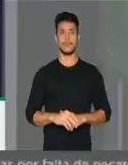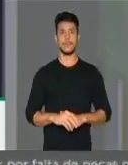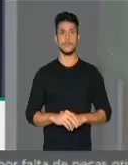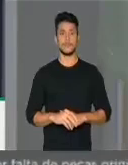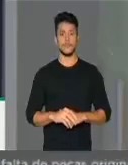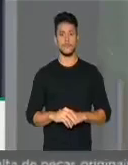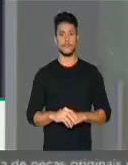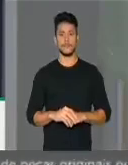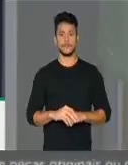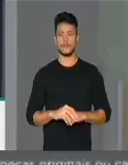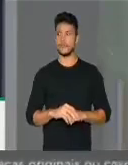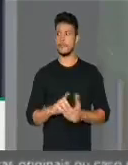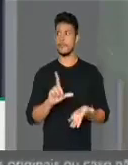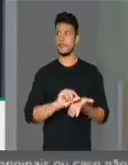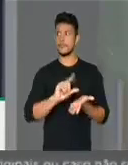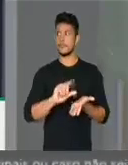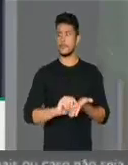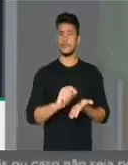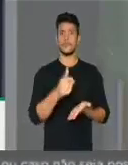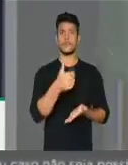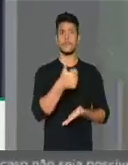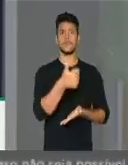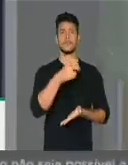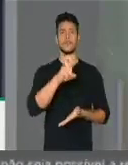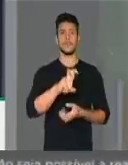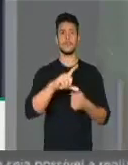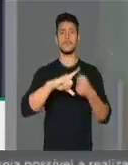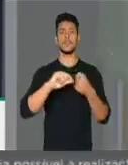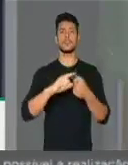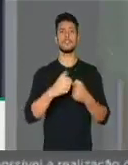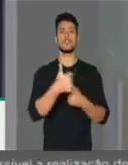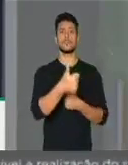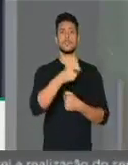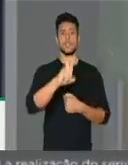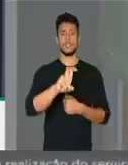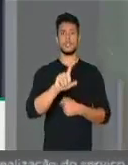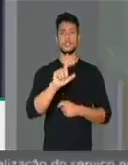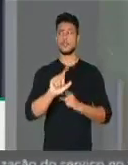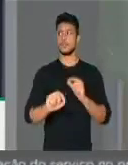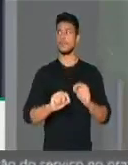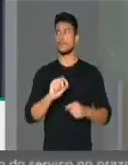15º. A negociação dos créditos de descarbonização